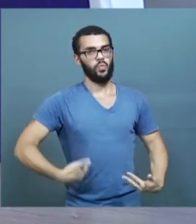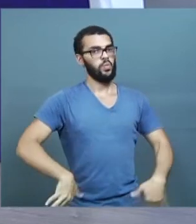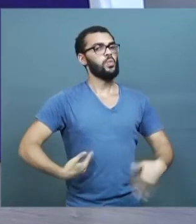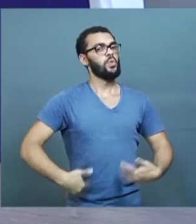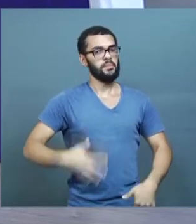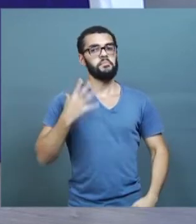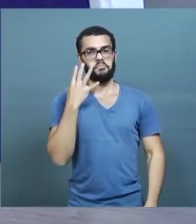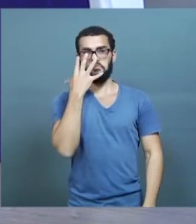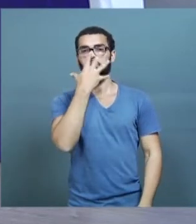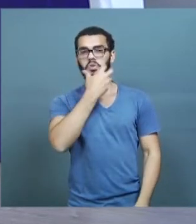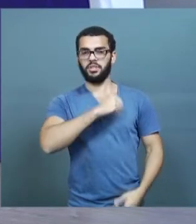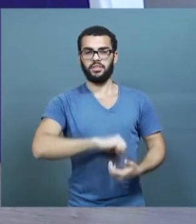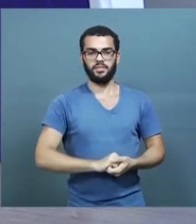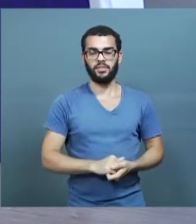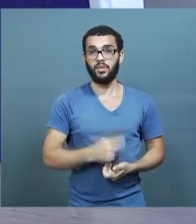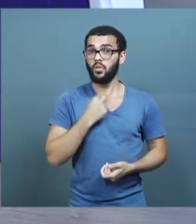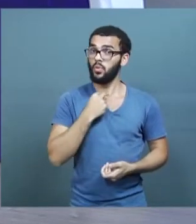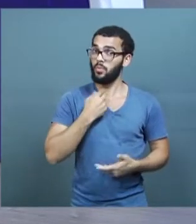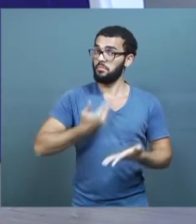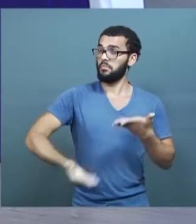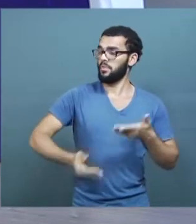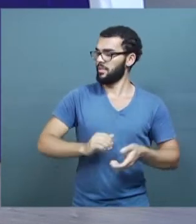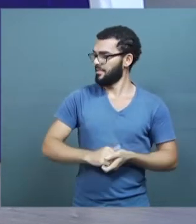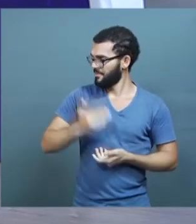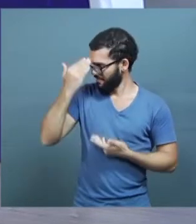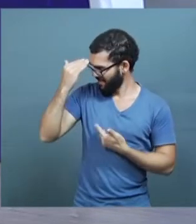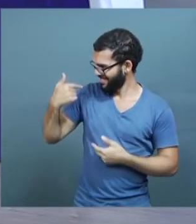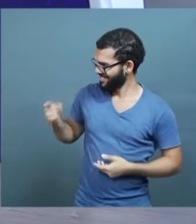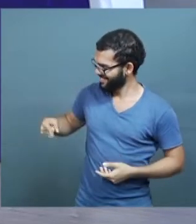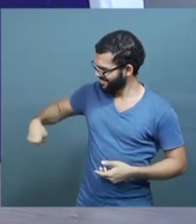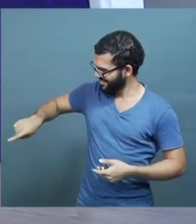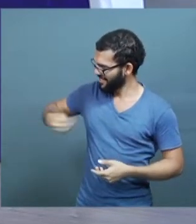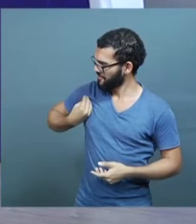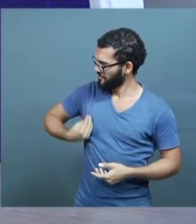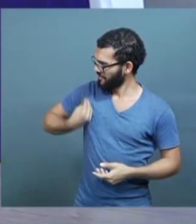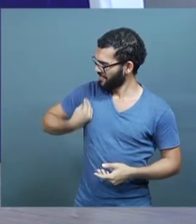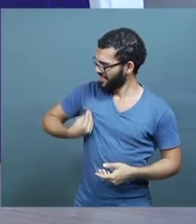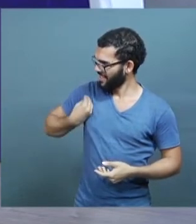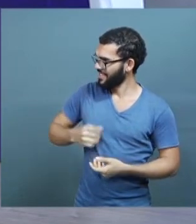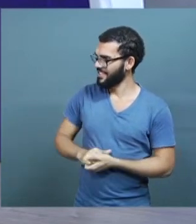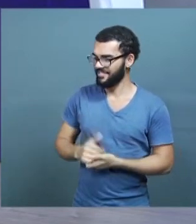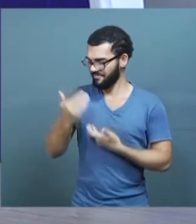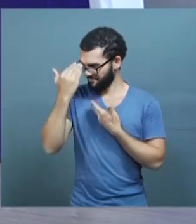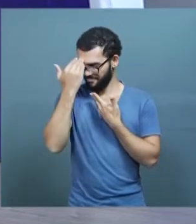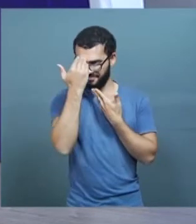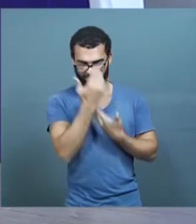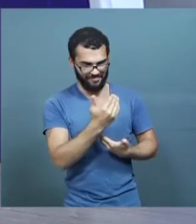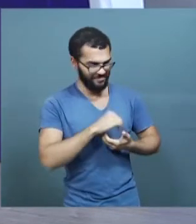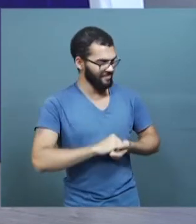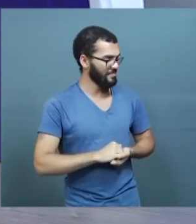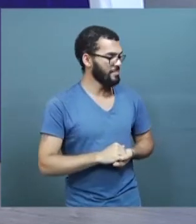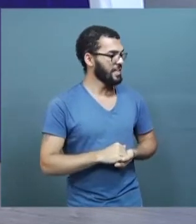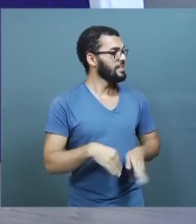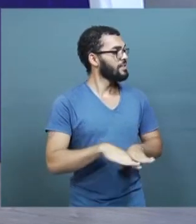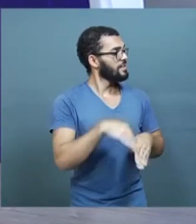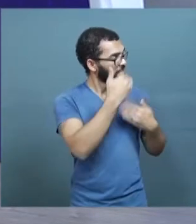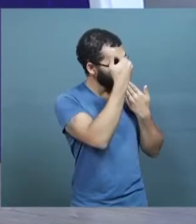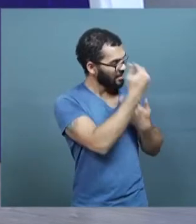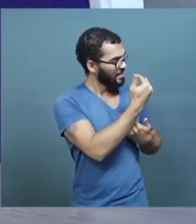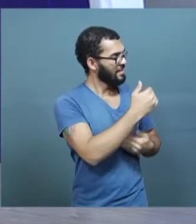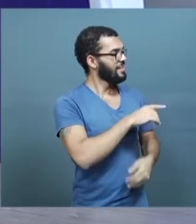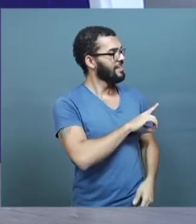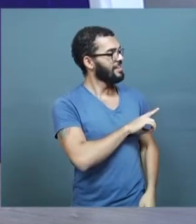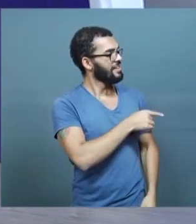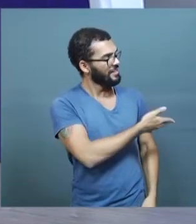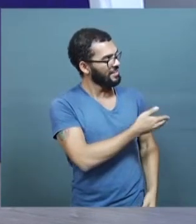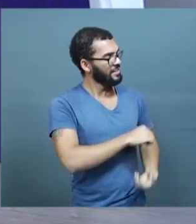certeza, imperdível. Obrigada, viu, Oswaldo, pela sua participação aqui. Obrigado hoje. Obrigado a vocês. Viu? Agradeço também muito a participação da Débora, que é psicóloga. Débora,